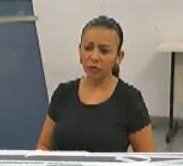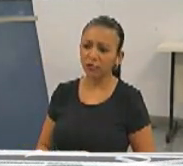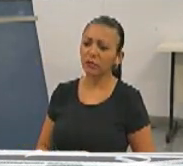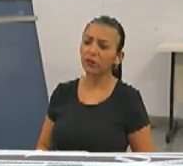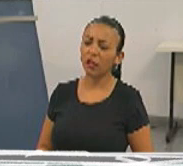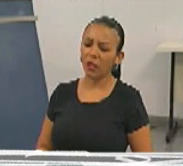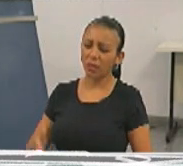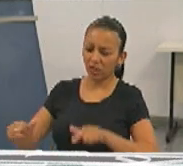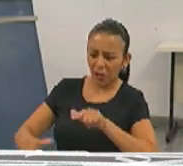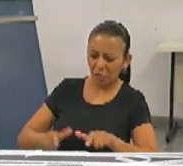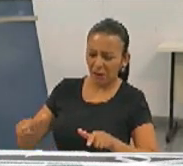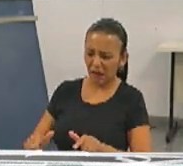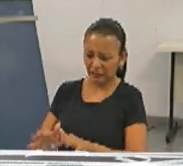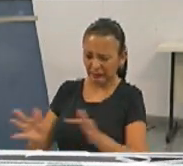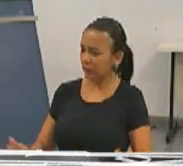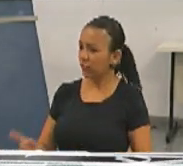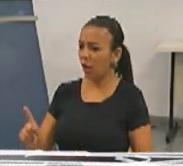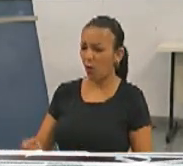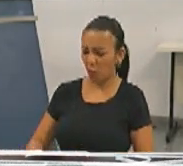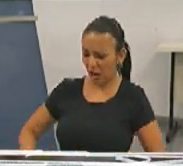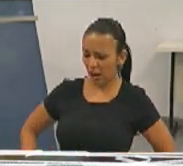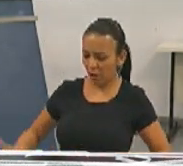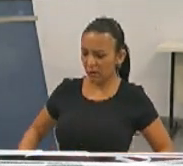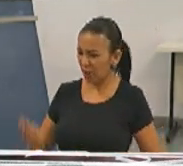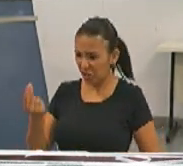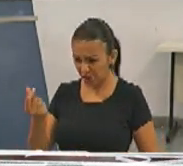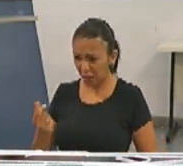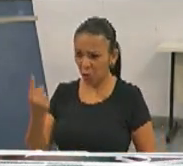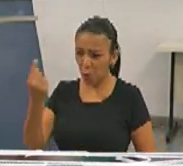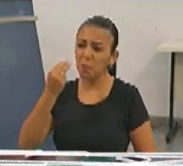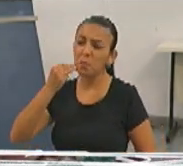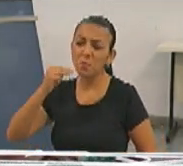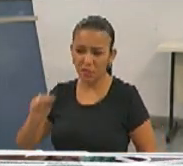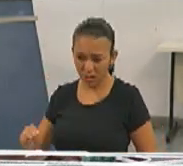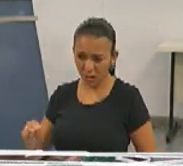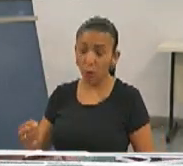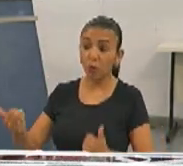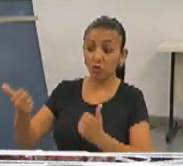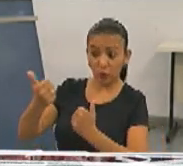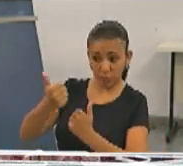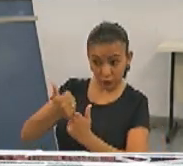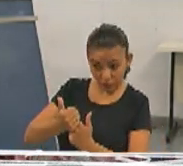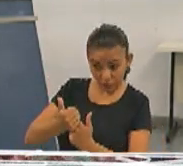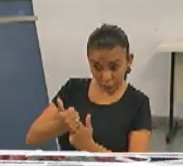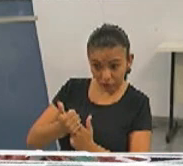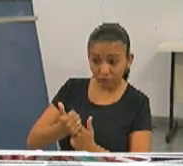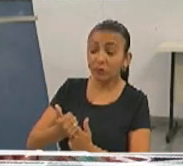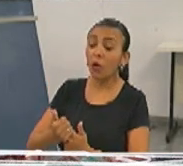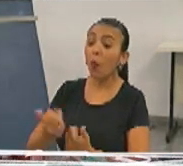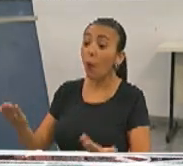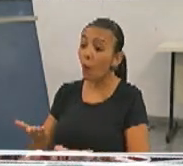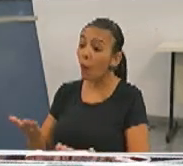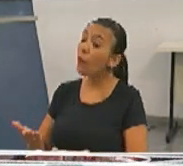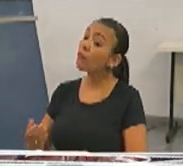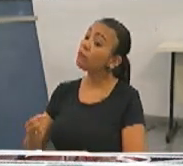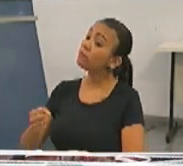precarizados, não gastamos mais 1 milhão e 200 por mês, substituindo os vínculos precarizados por colaboradores concursados pela